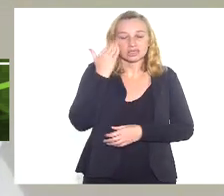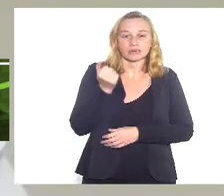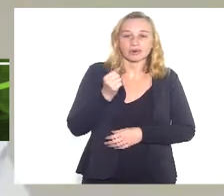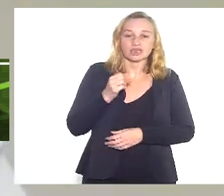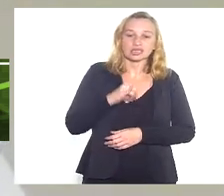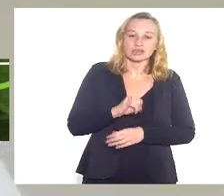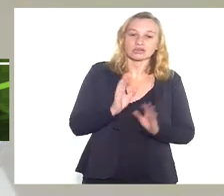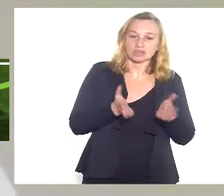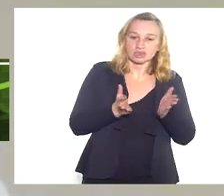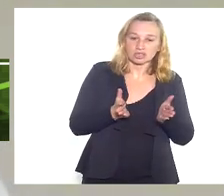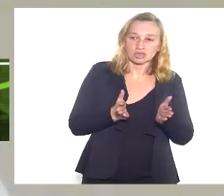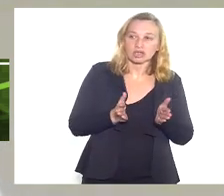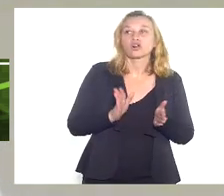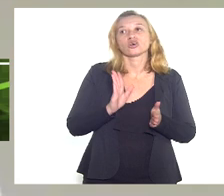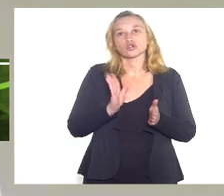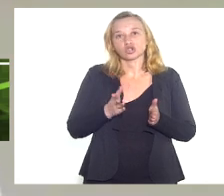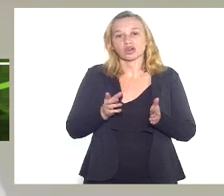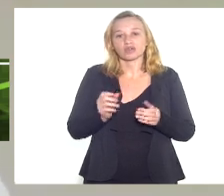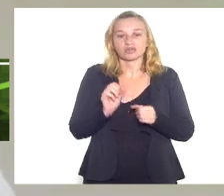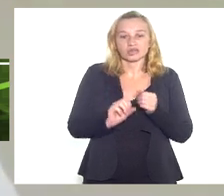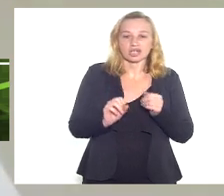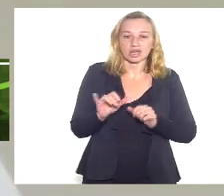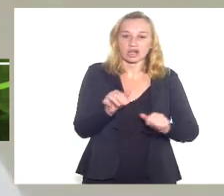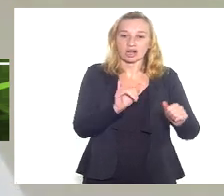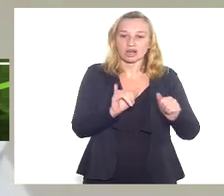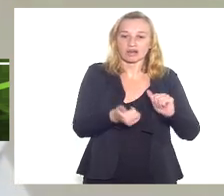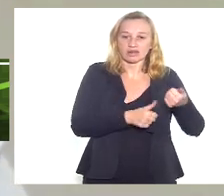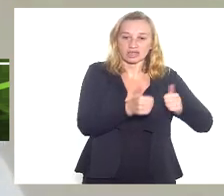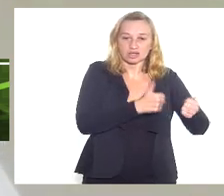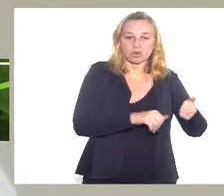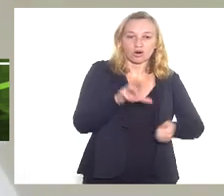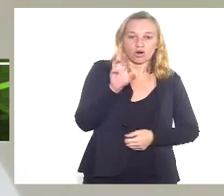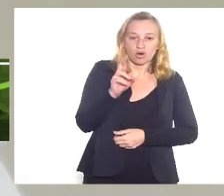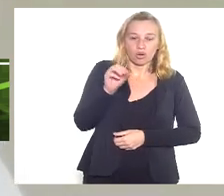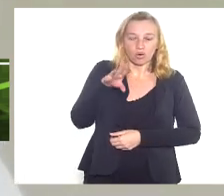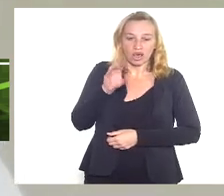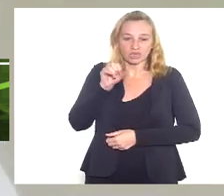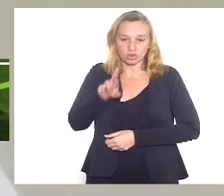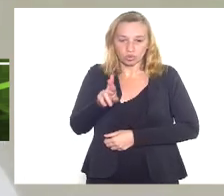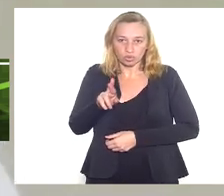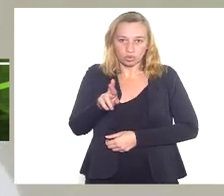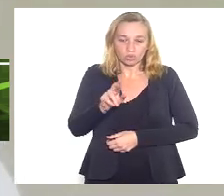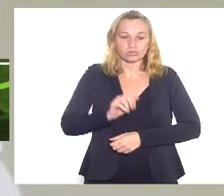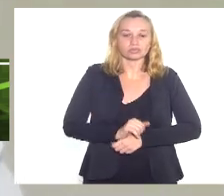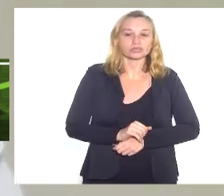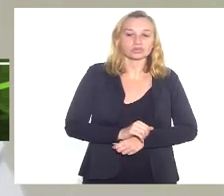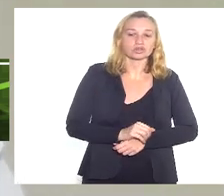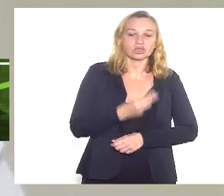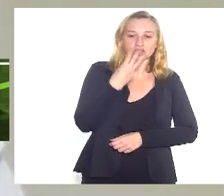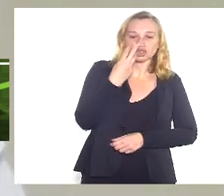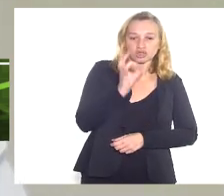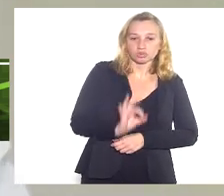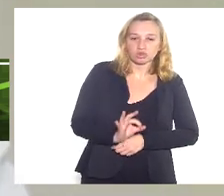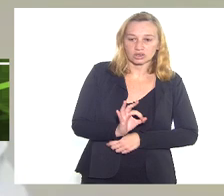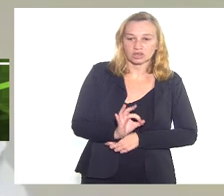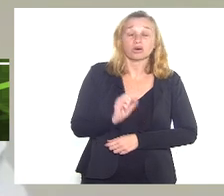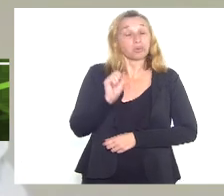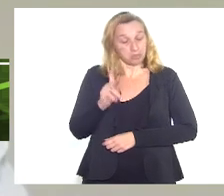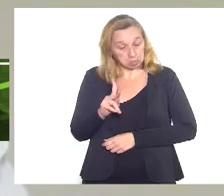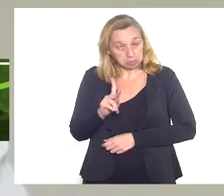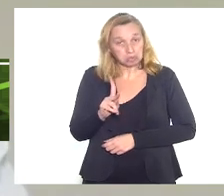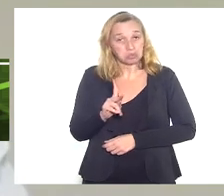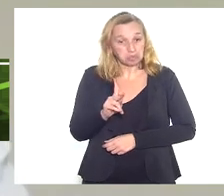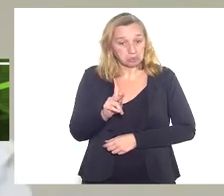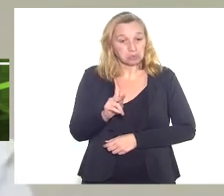fazem agora ou fizeram alguma avaliação, por exemplo, no campo de Roncador. Tá? E em relação aos 3%, ok, é